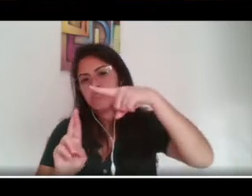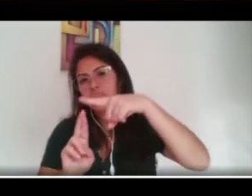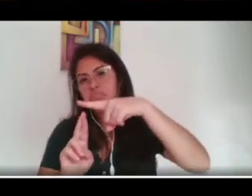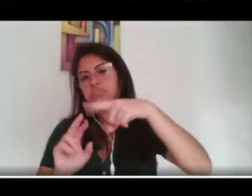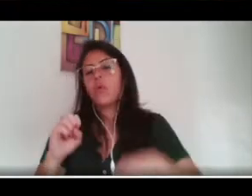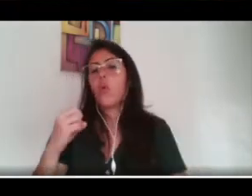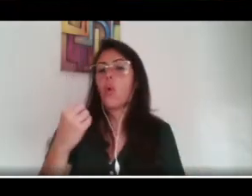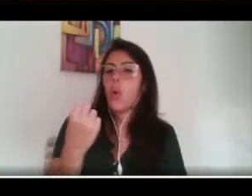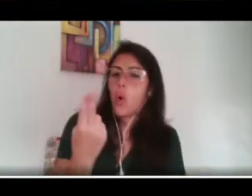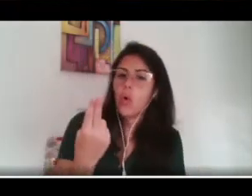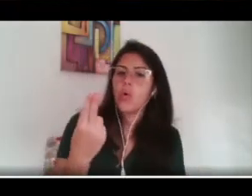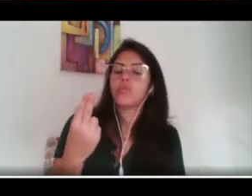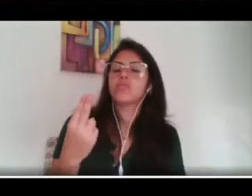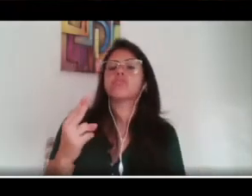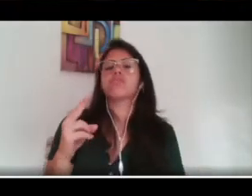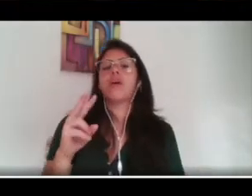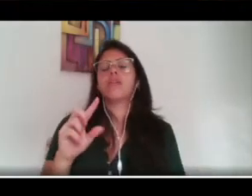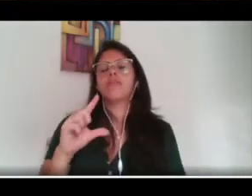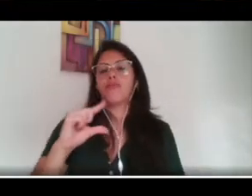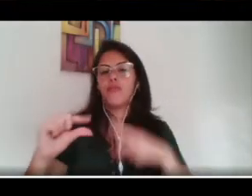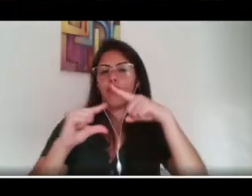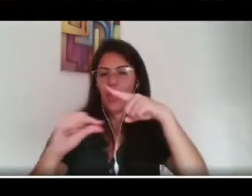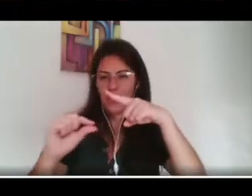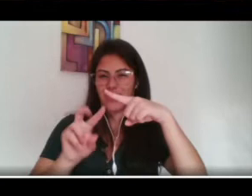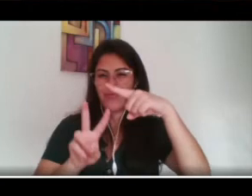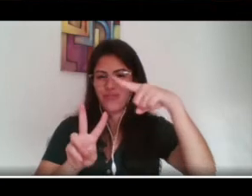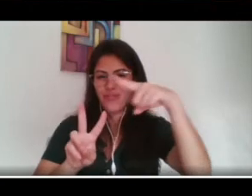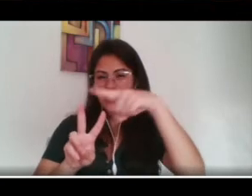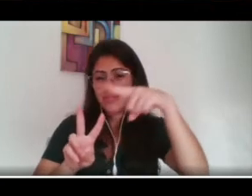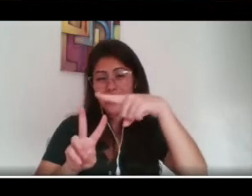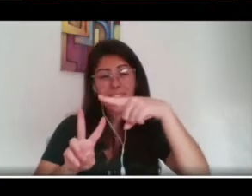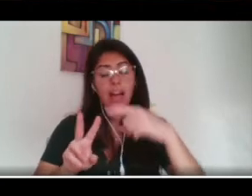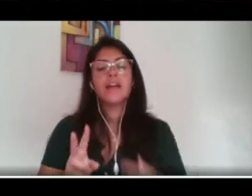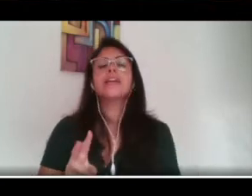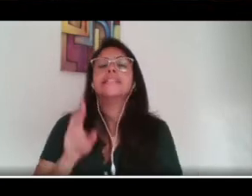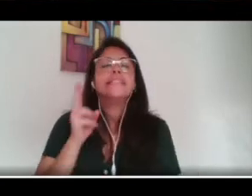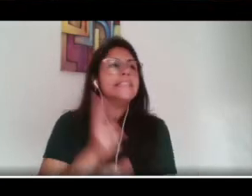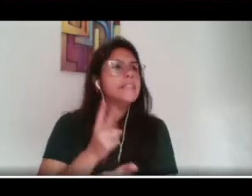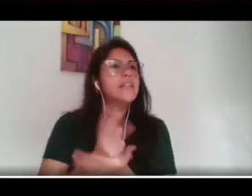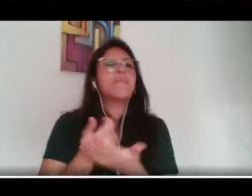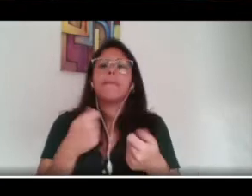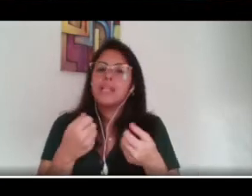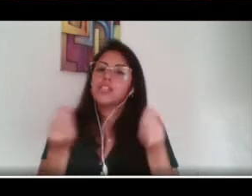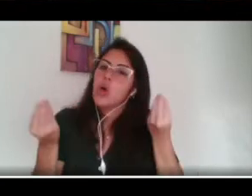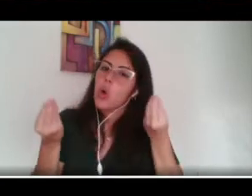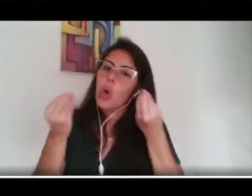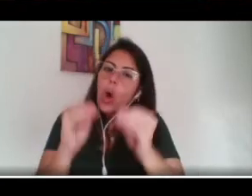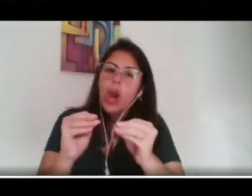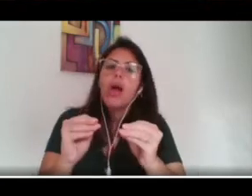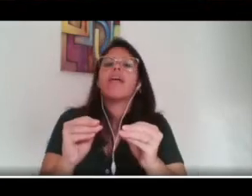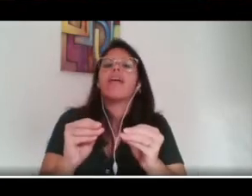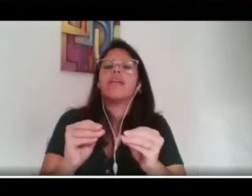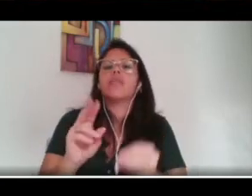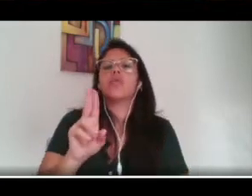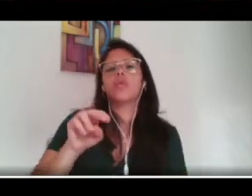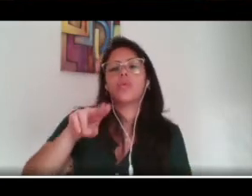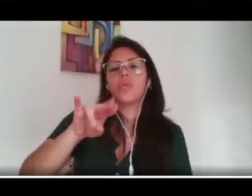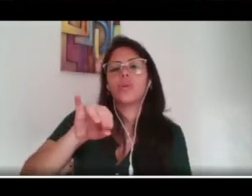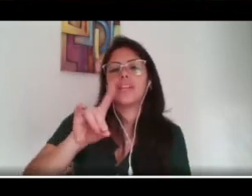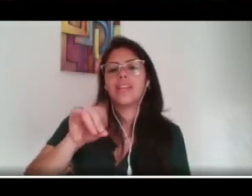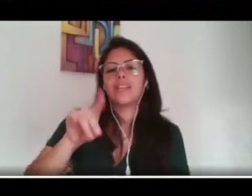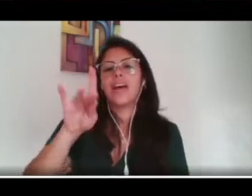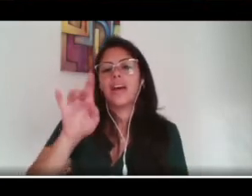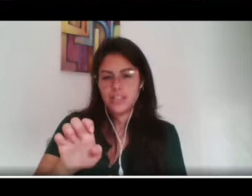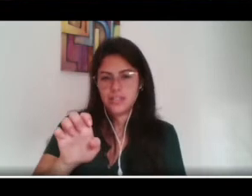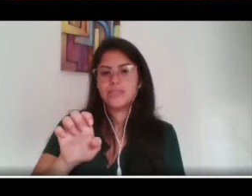têm unidades, tá bom? Porque posição e velocidade têm unidade, tá bom? Então, vamos lá. Na